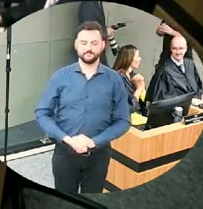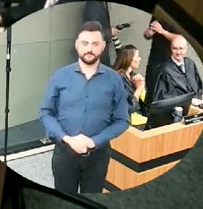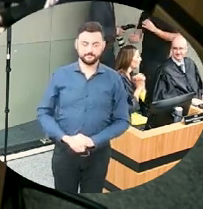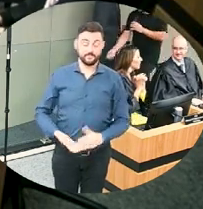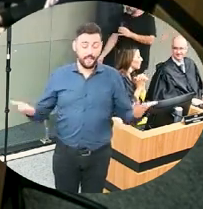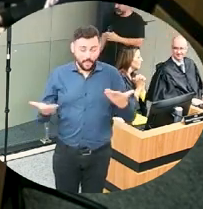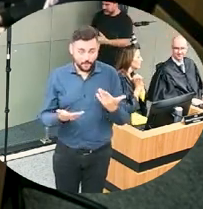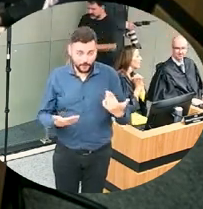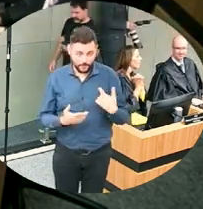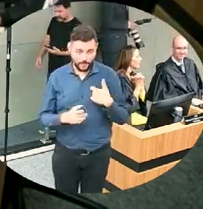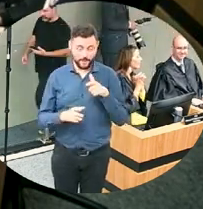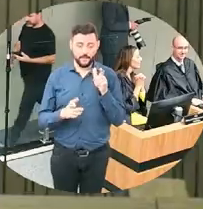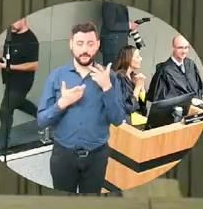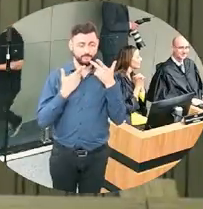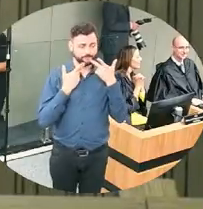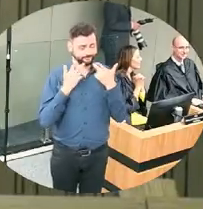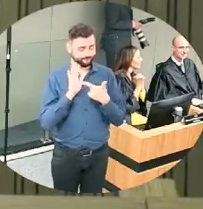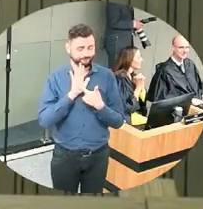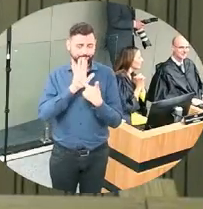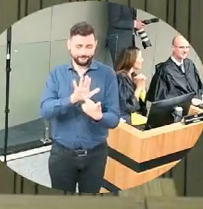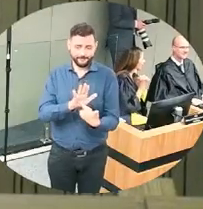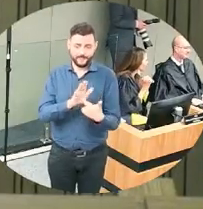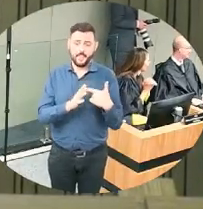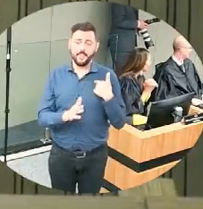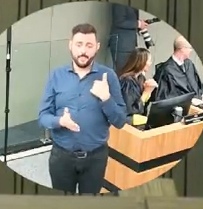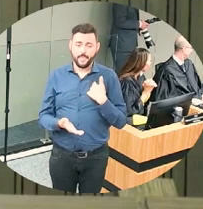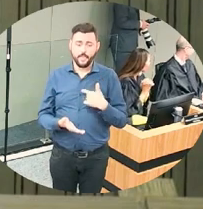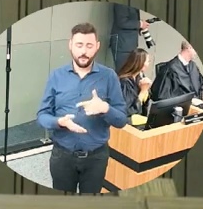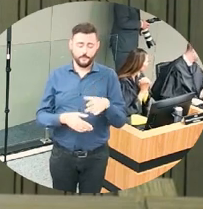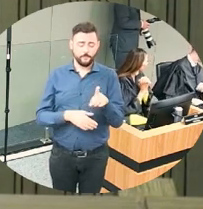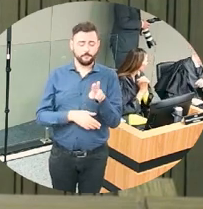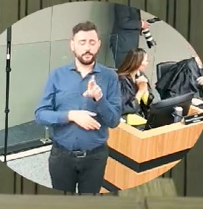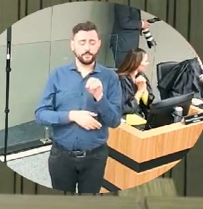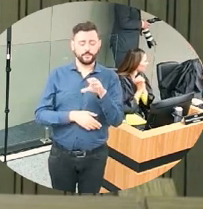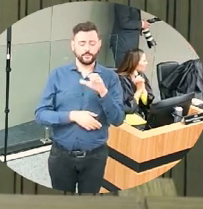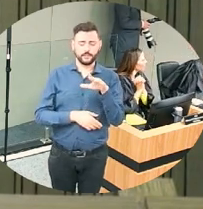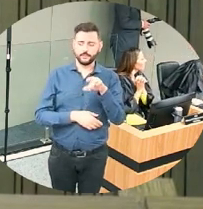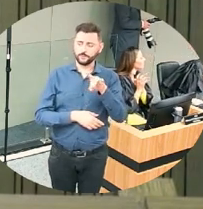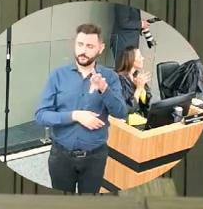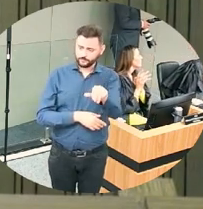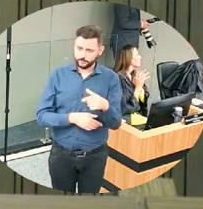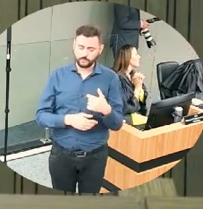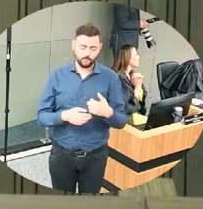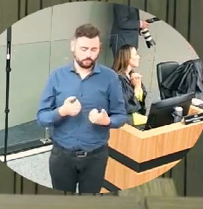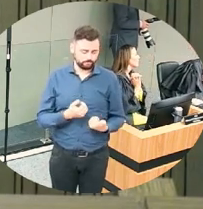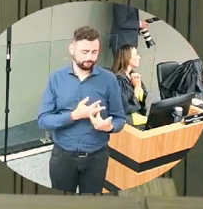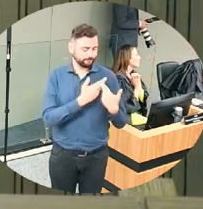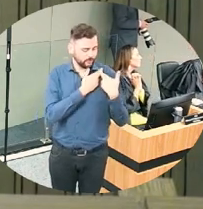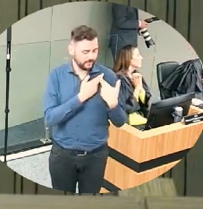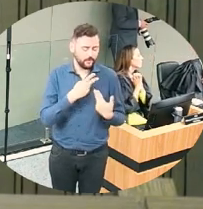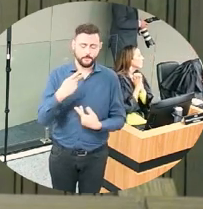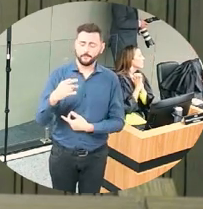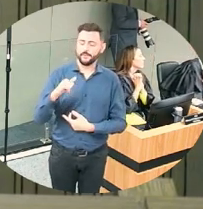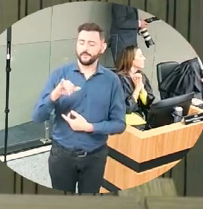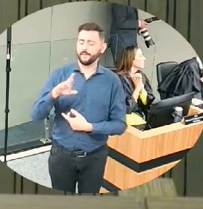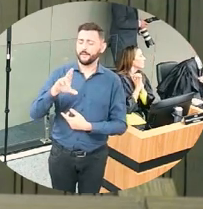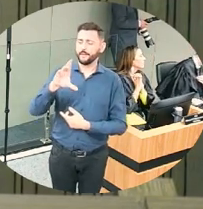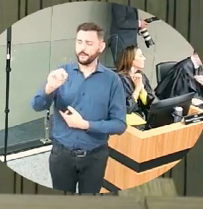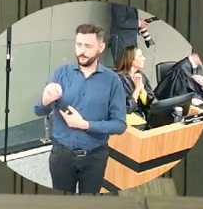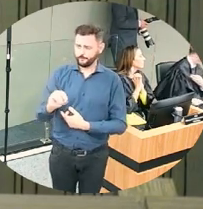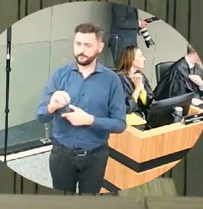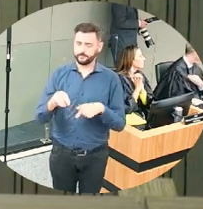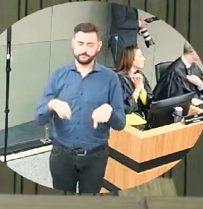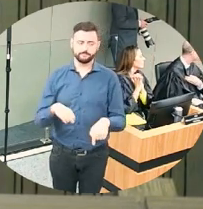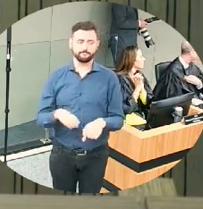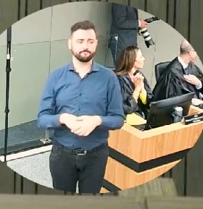concedo a palavra ao excelentíssimo procurador chefe do Ministério Público do Trabalho em Santa Catarina Dr pieiro Rosa